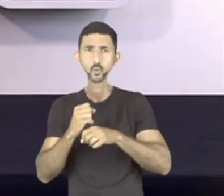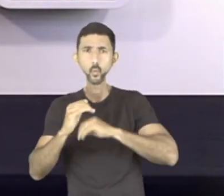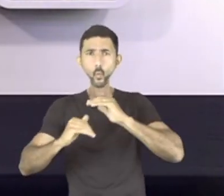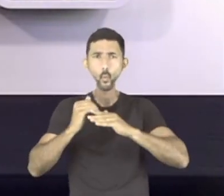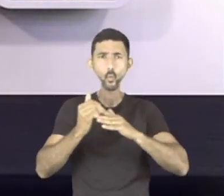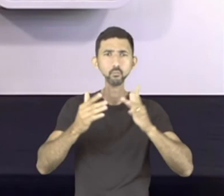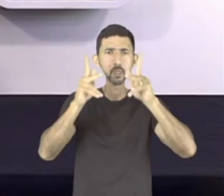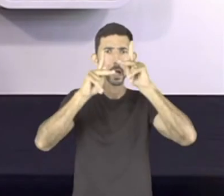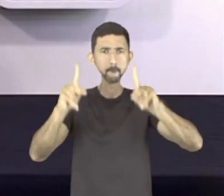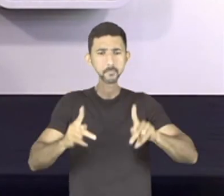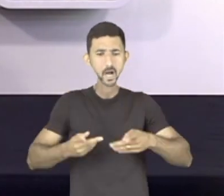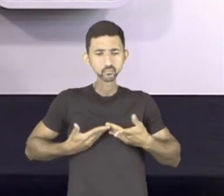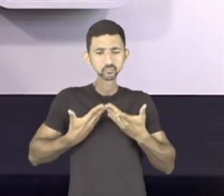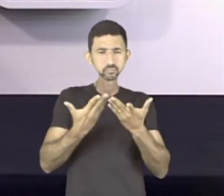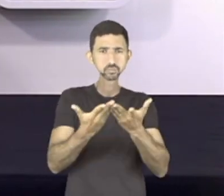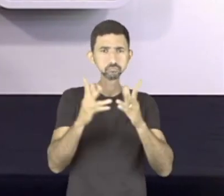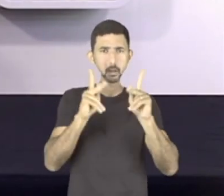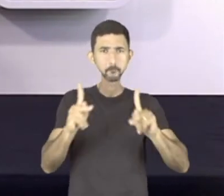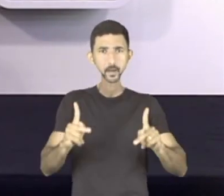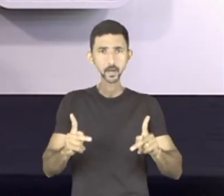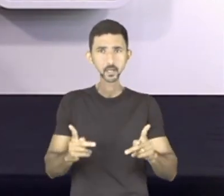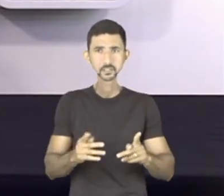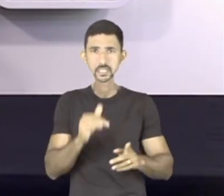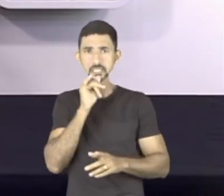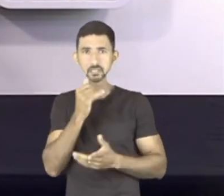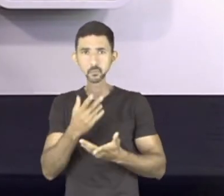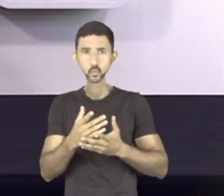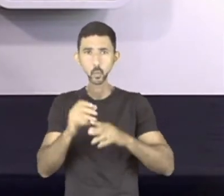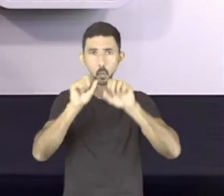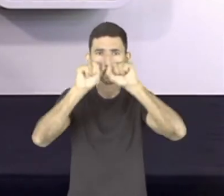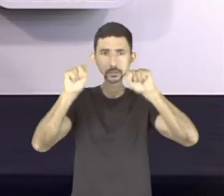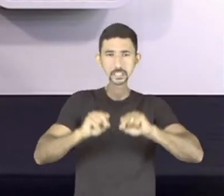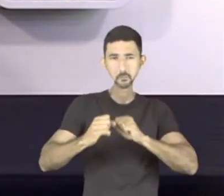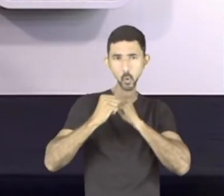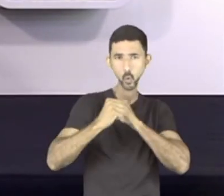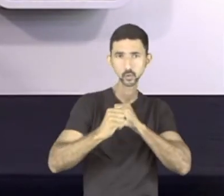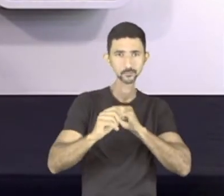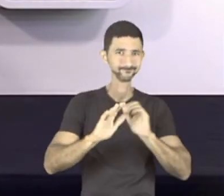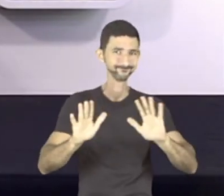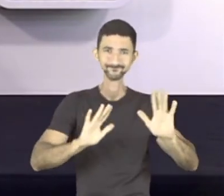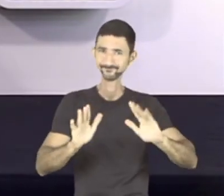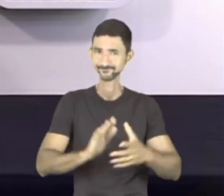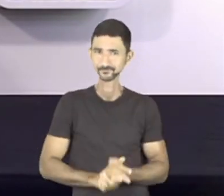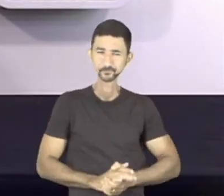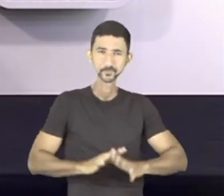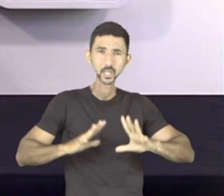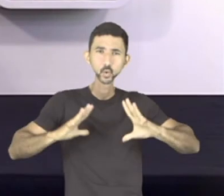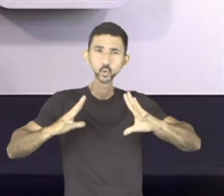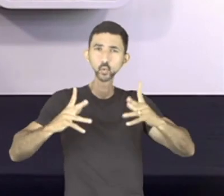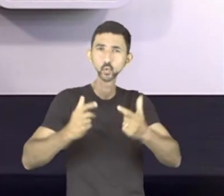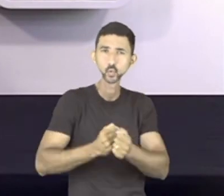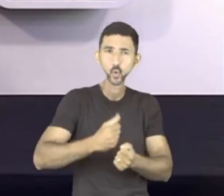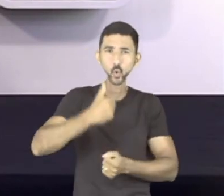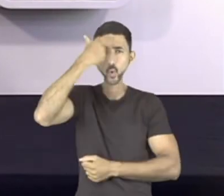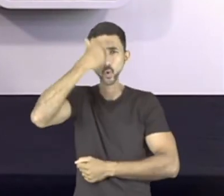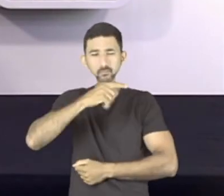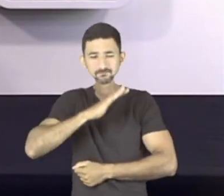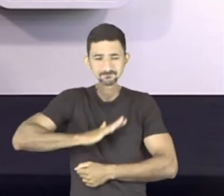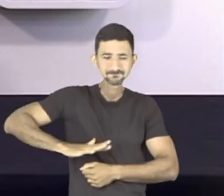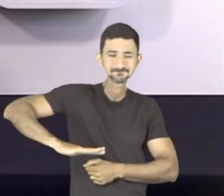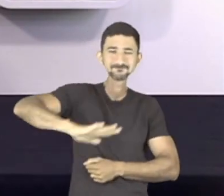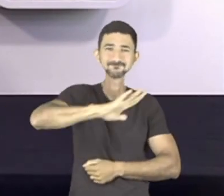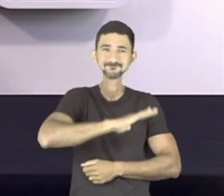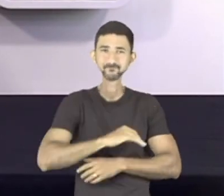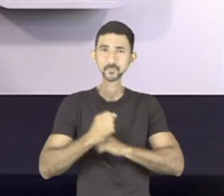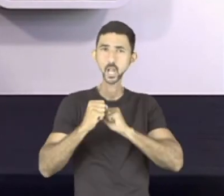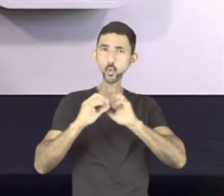a paz, então não é somente um sistema de lutas, certo? Então, não só o Taekwondo, como